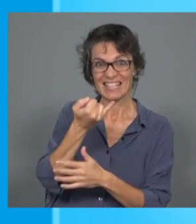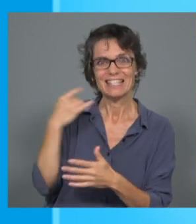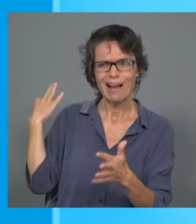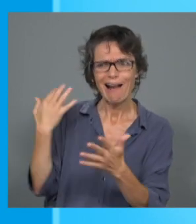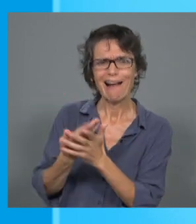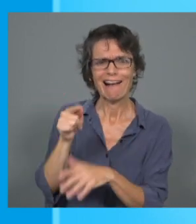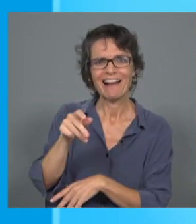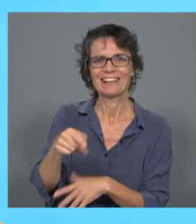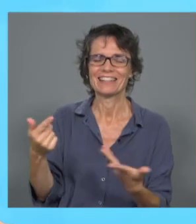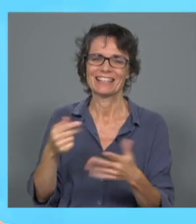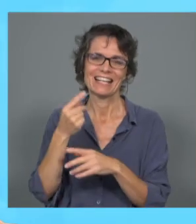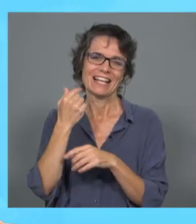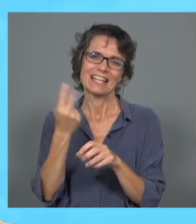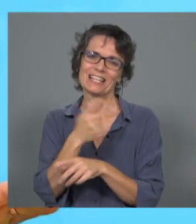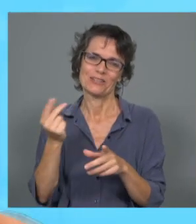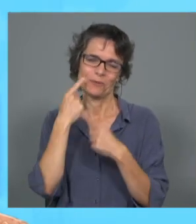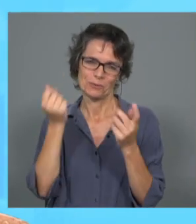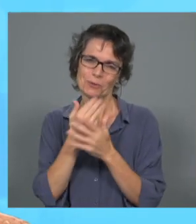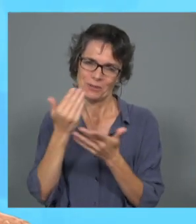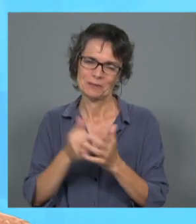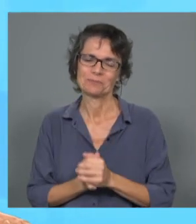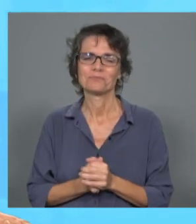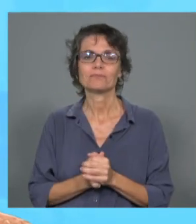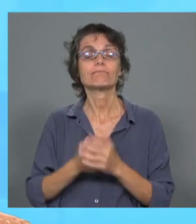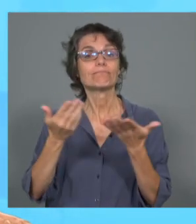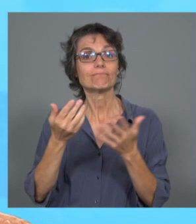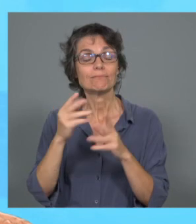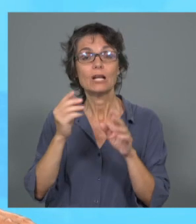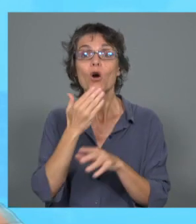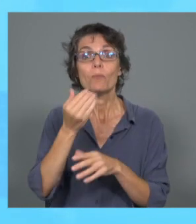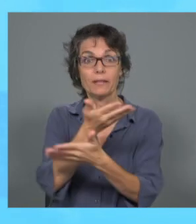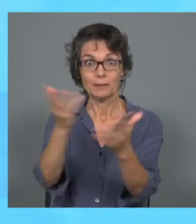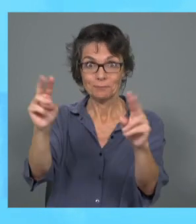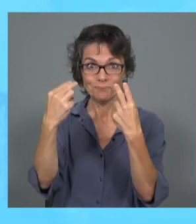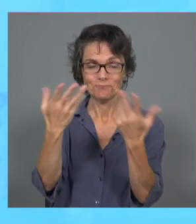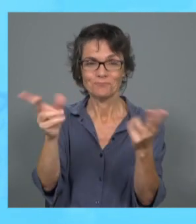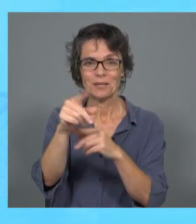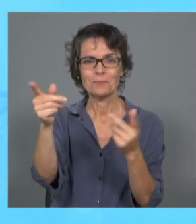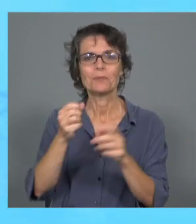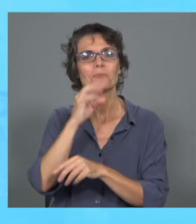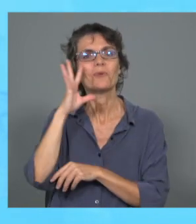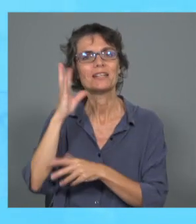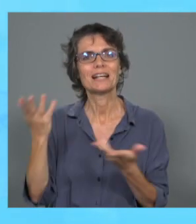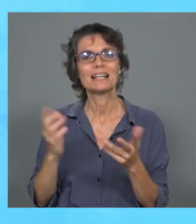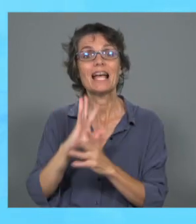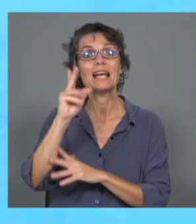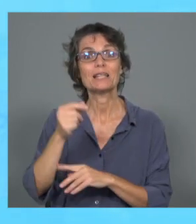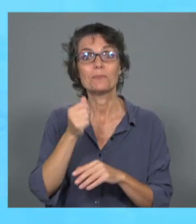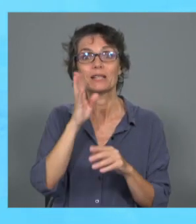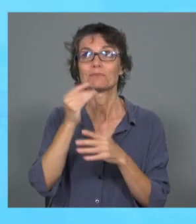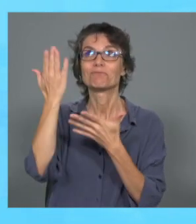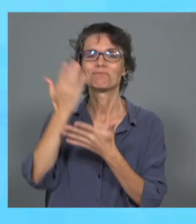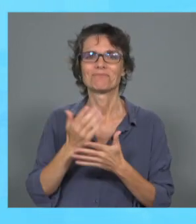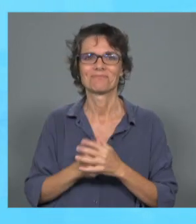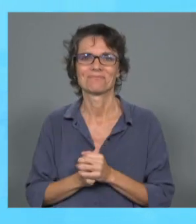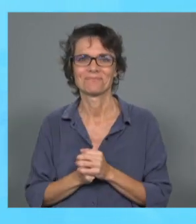sua presença. A terminar, agradeço a atenção que nos dispensou. Tenha então uma muito boa tarde. Até amanhã, se Deus quiser.